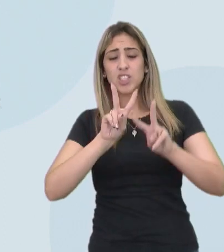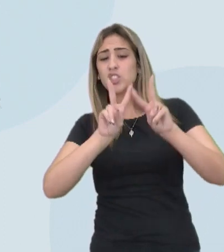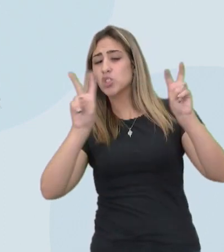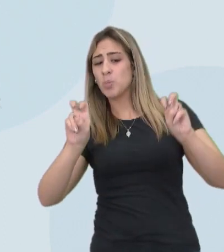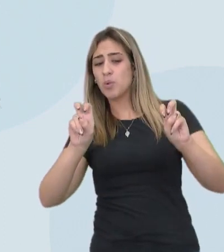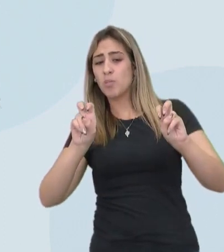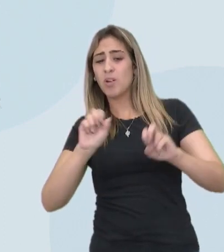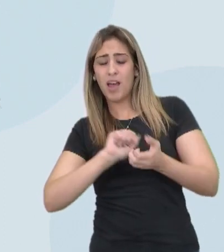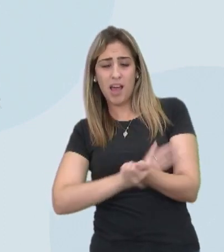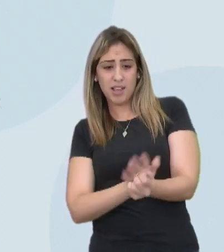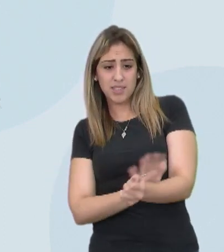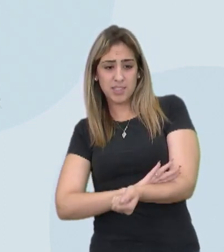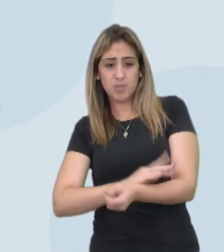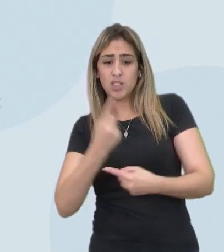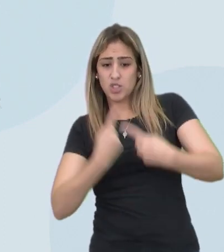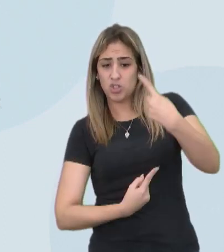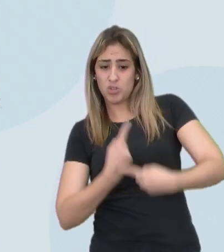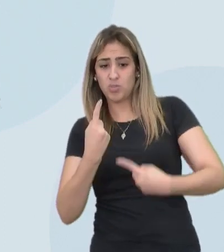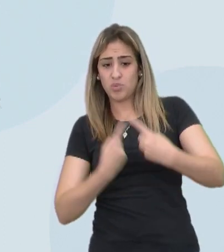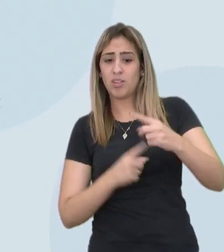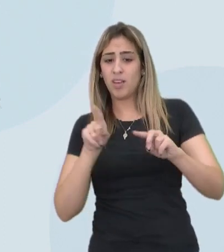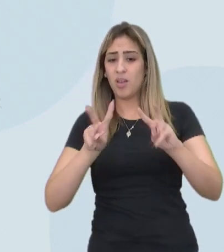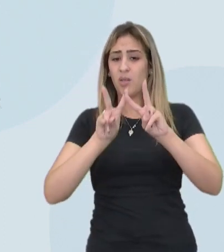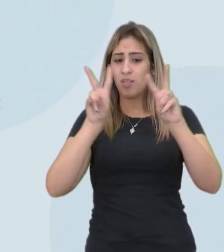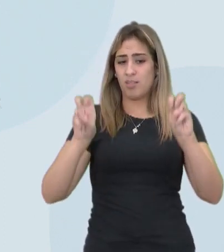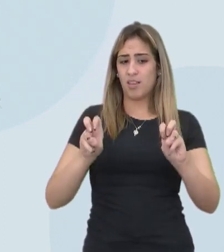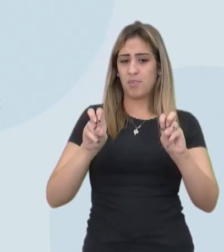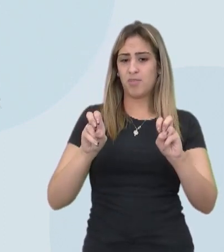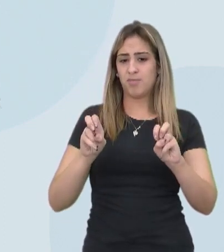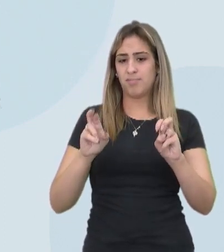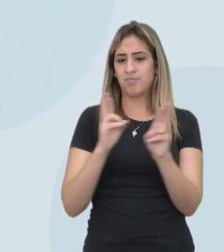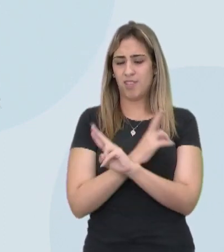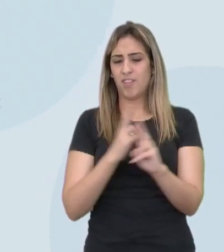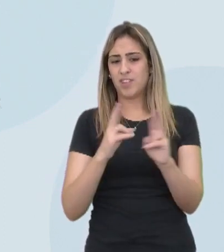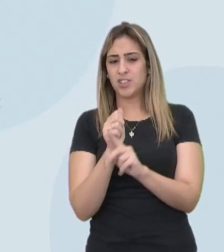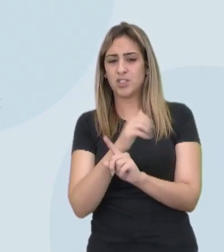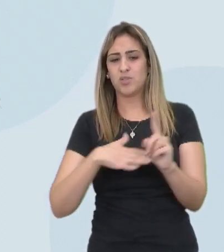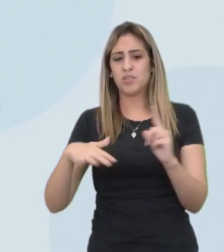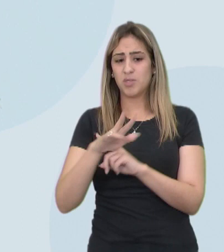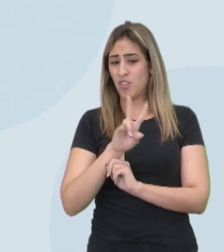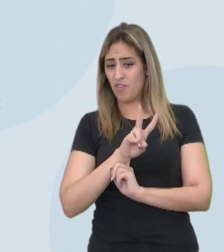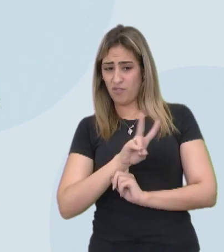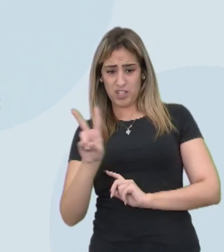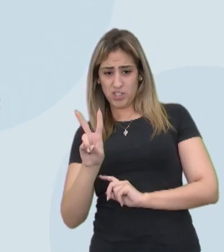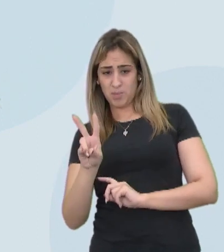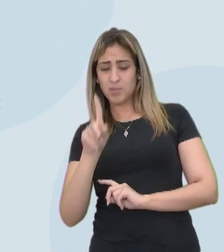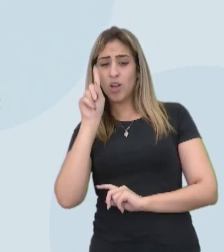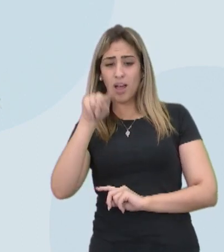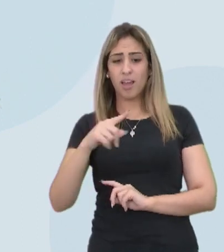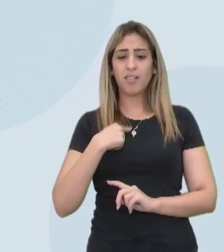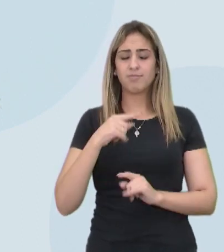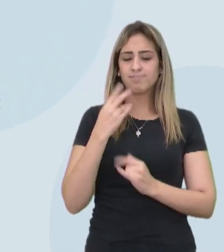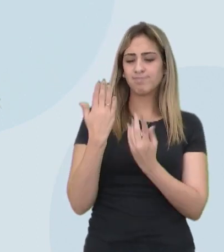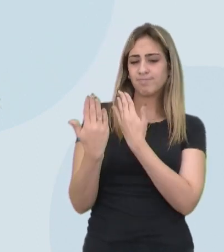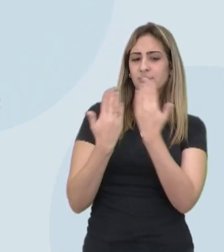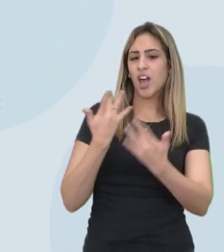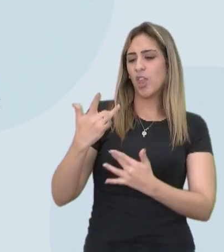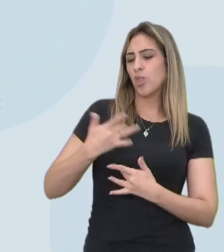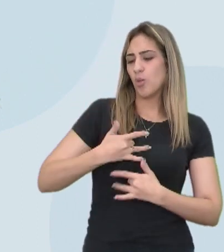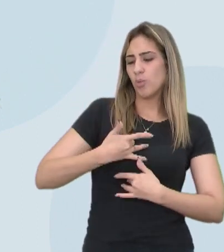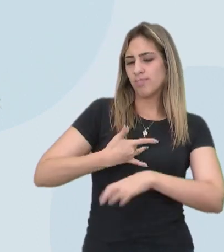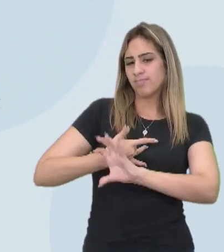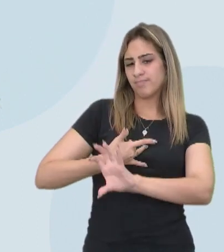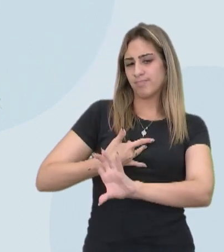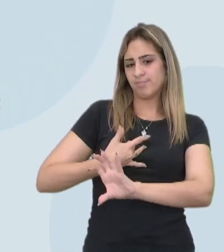sobre racismo, discutir é um tema de relevância social. Vitimismo é relativar a dor do